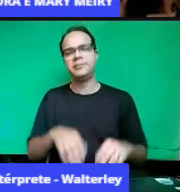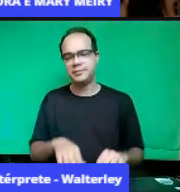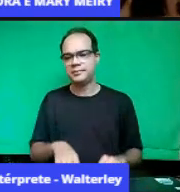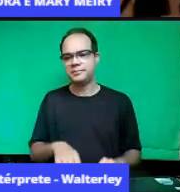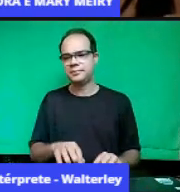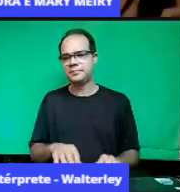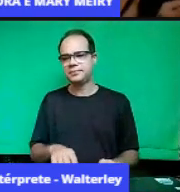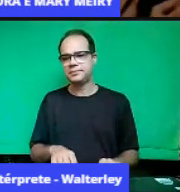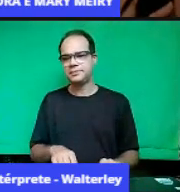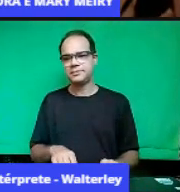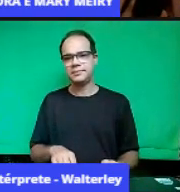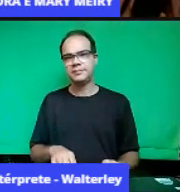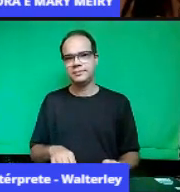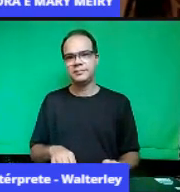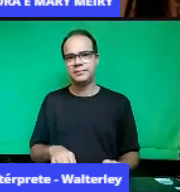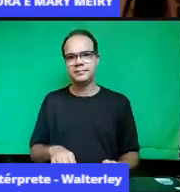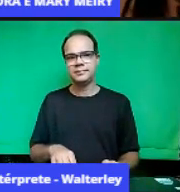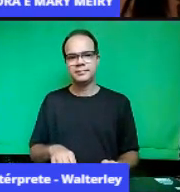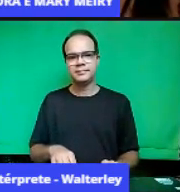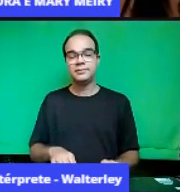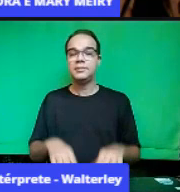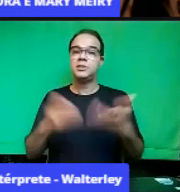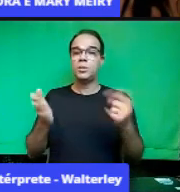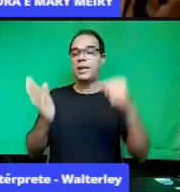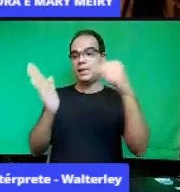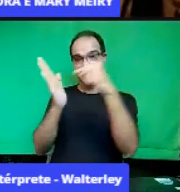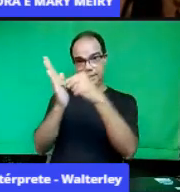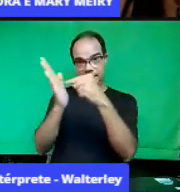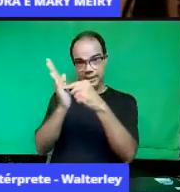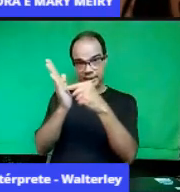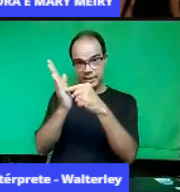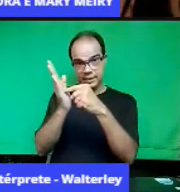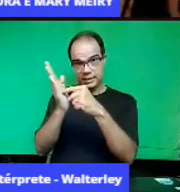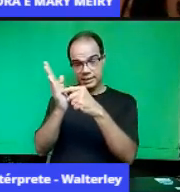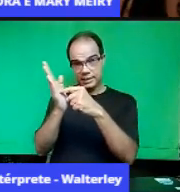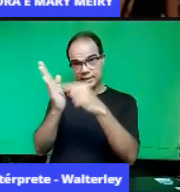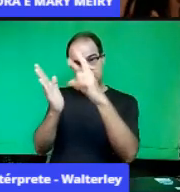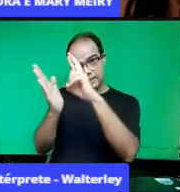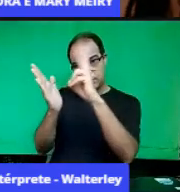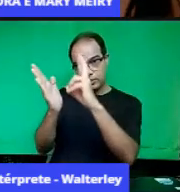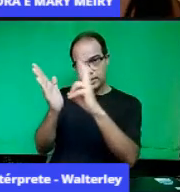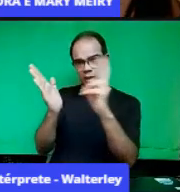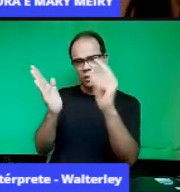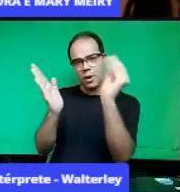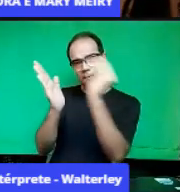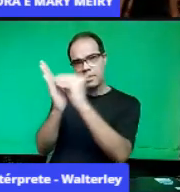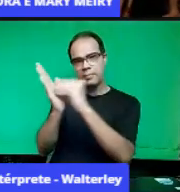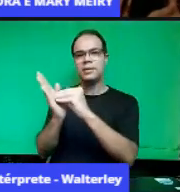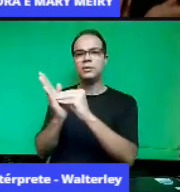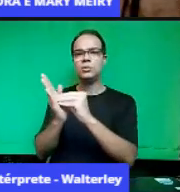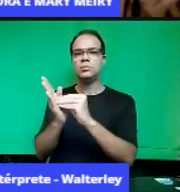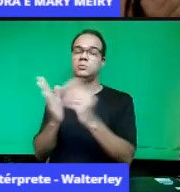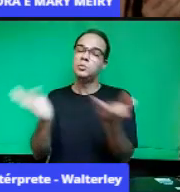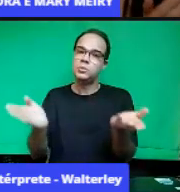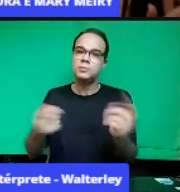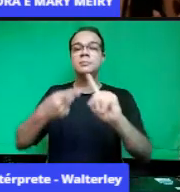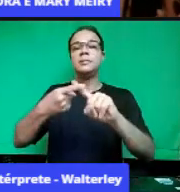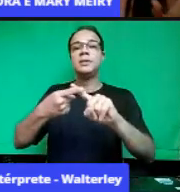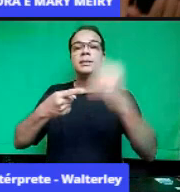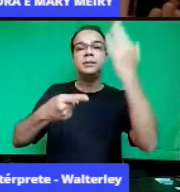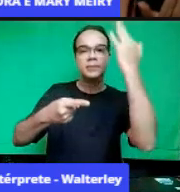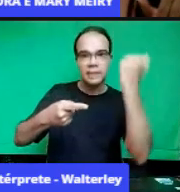dos ovos, esse meu relatório tem que constar o nível em que ele se encontra, o que ele sabe, o